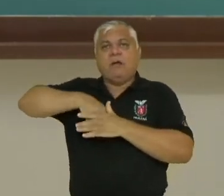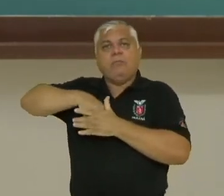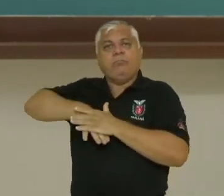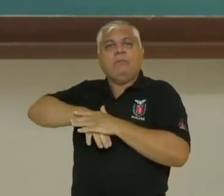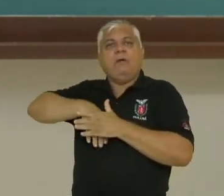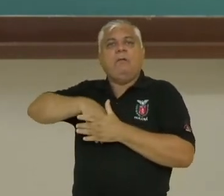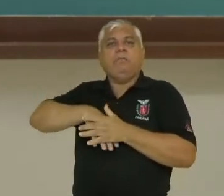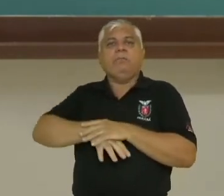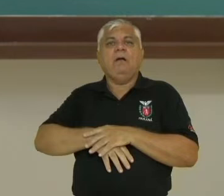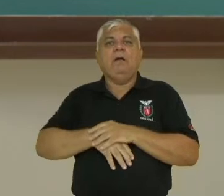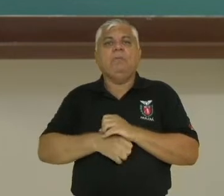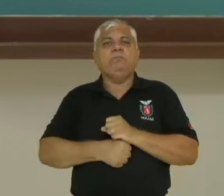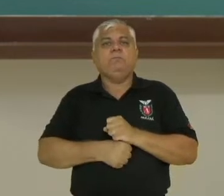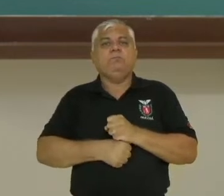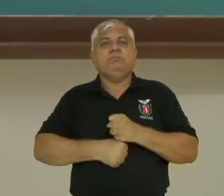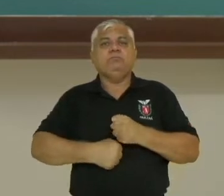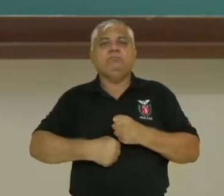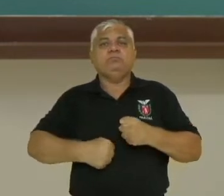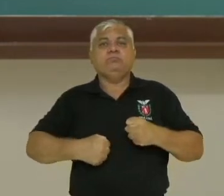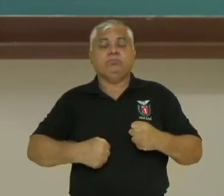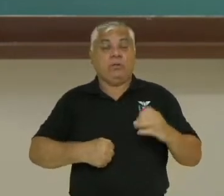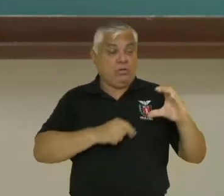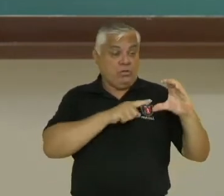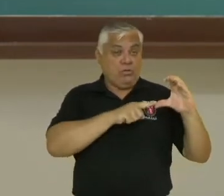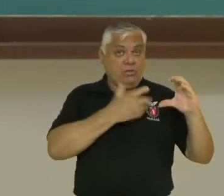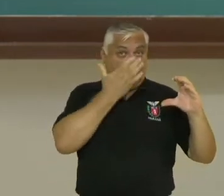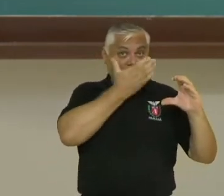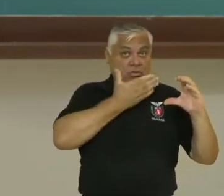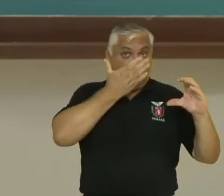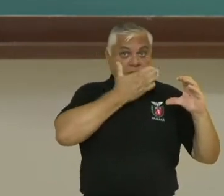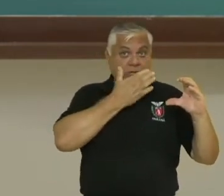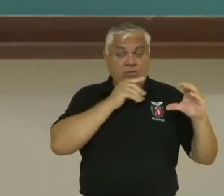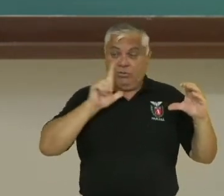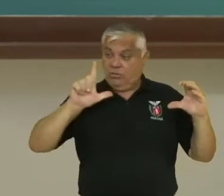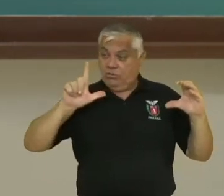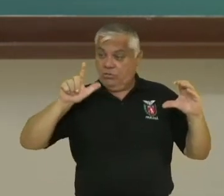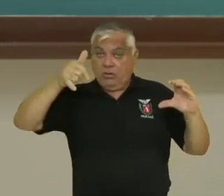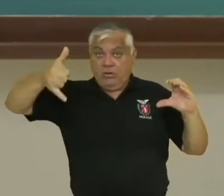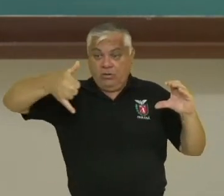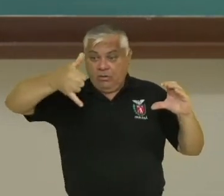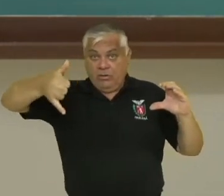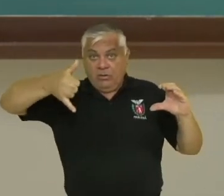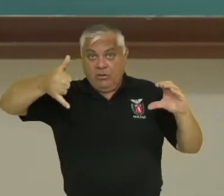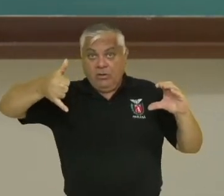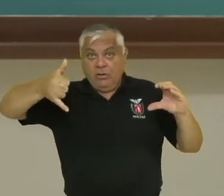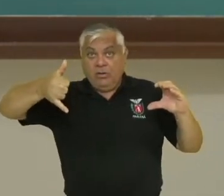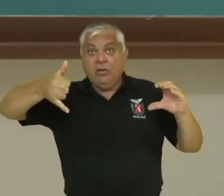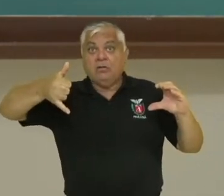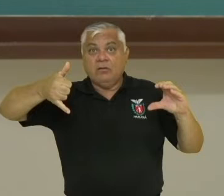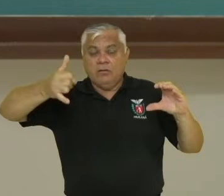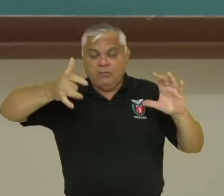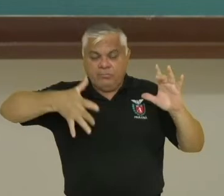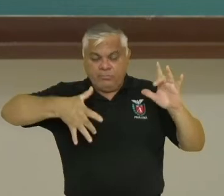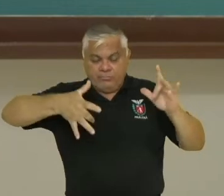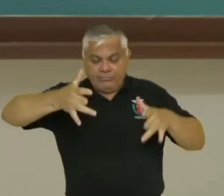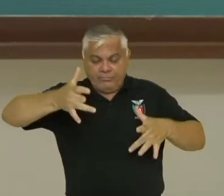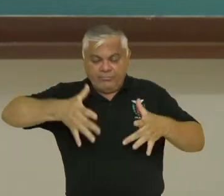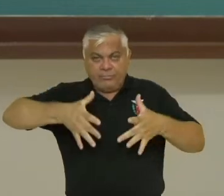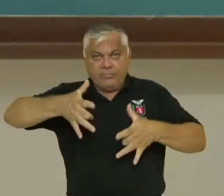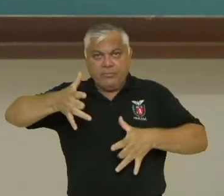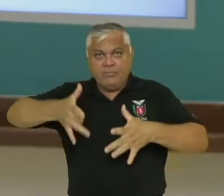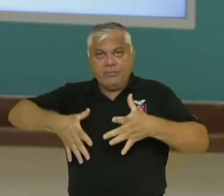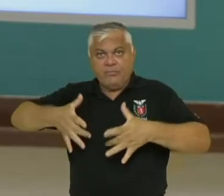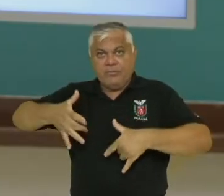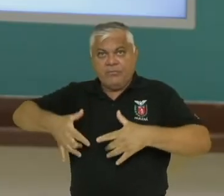isso, tanto para carboidratos quanto lipídio, o excesso causa o quê? O acúmulo de gordura no nosso